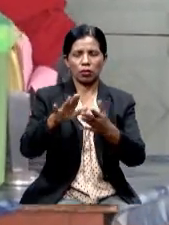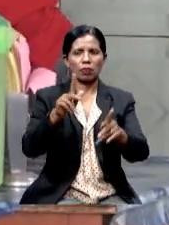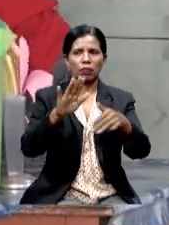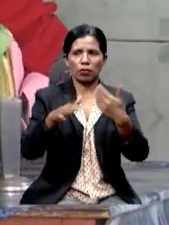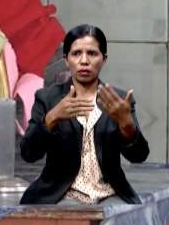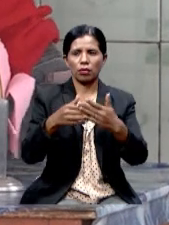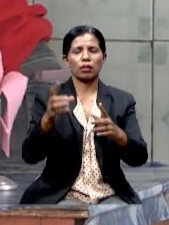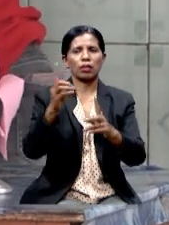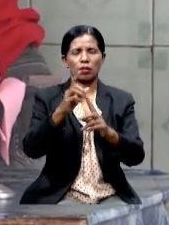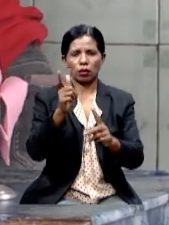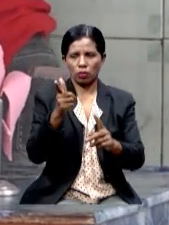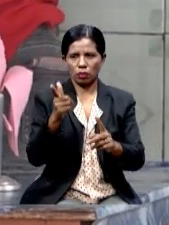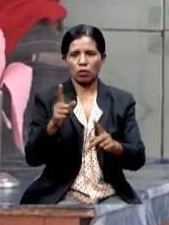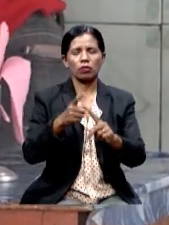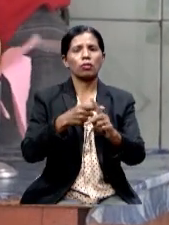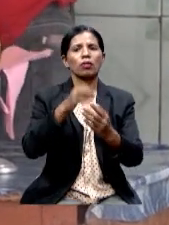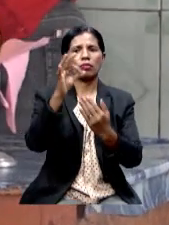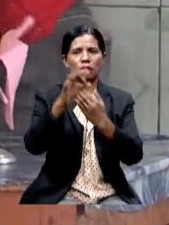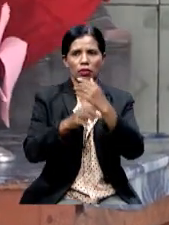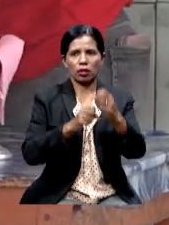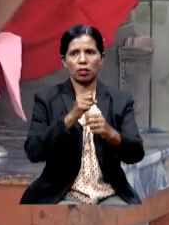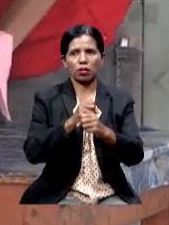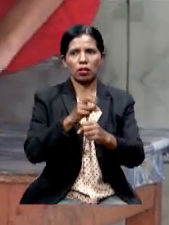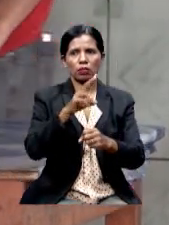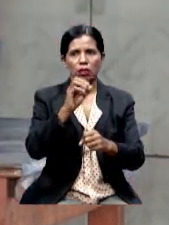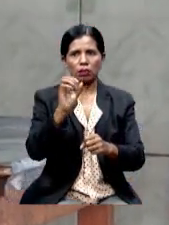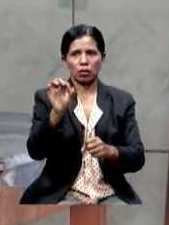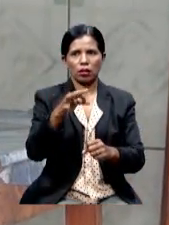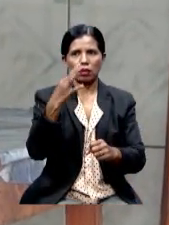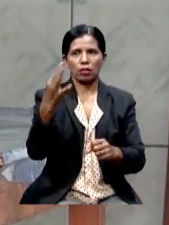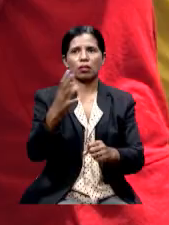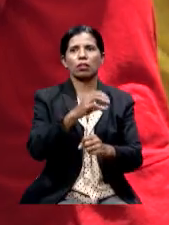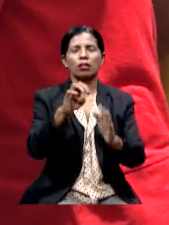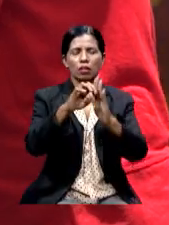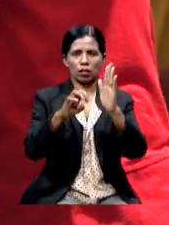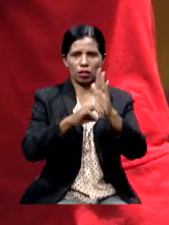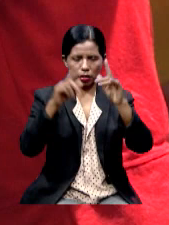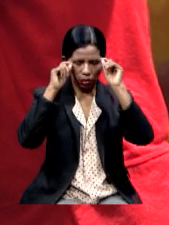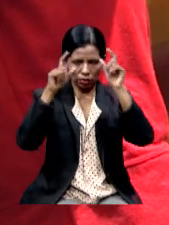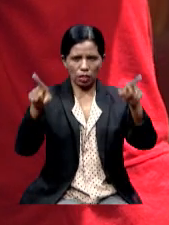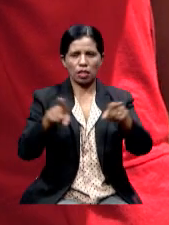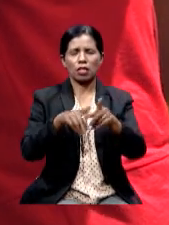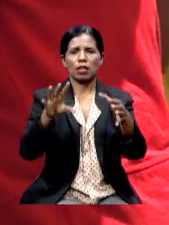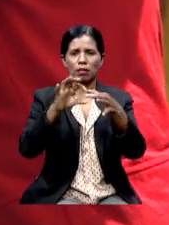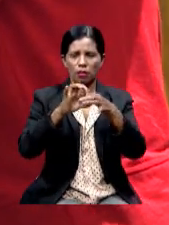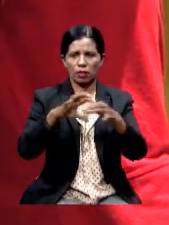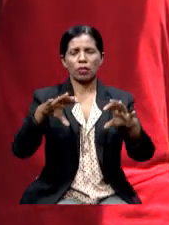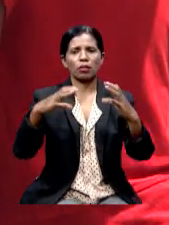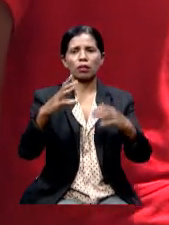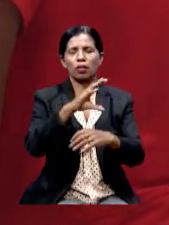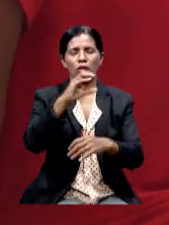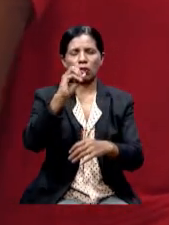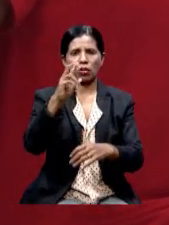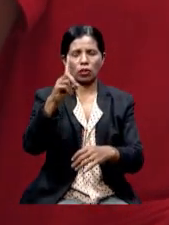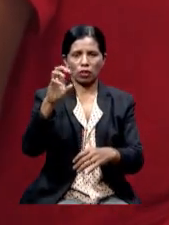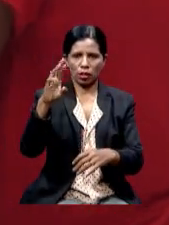e haloron ranulu fulan fevereiro tinan ringo rua San Lourdes Sinualu, Estado Timor Leste saiona membro Comissão Codex